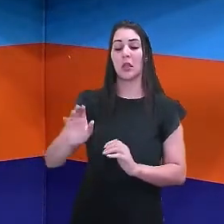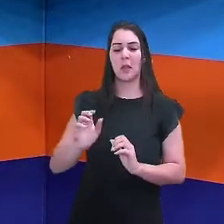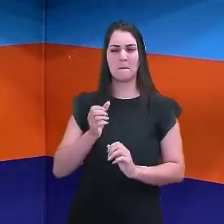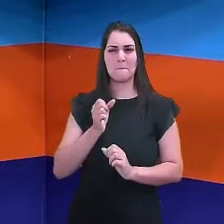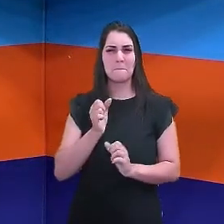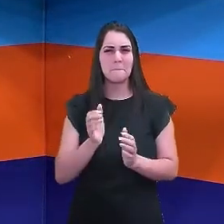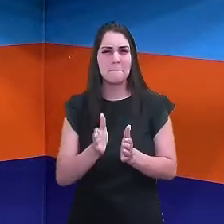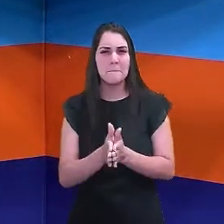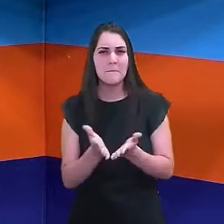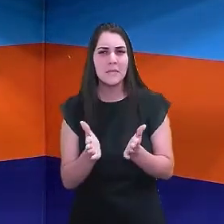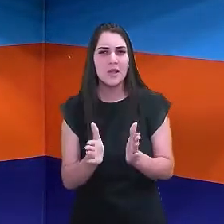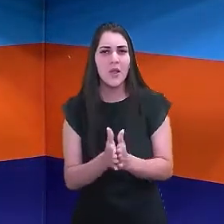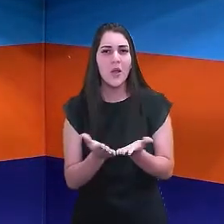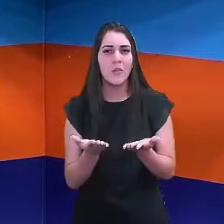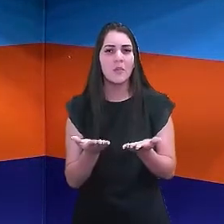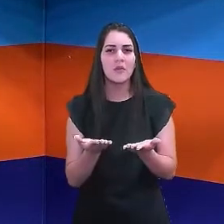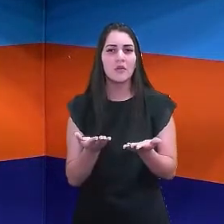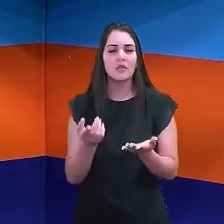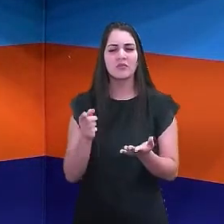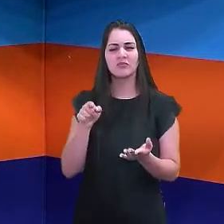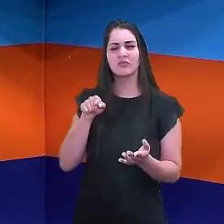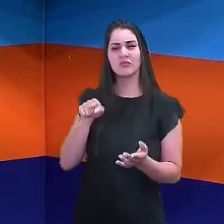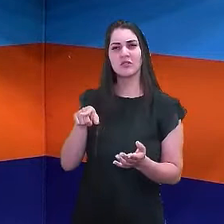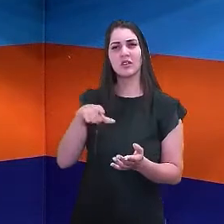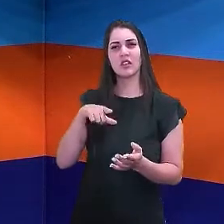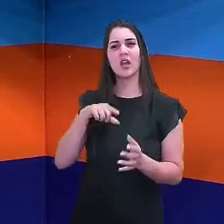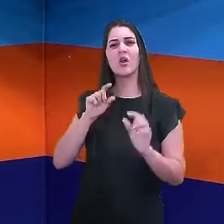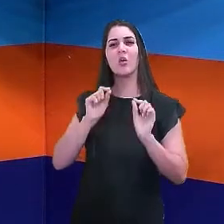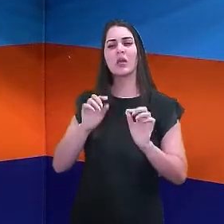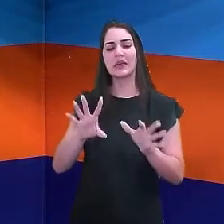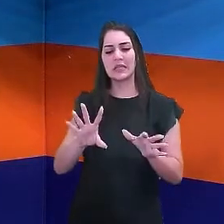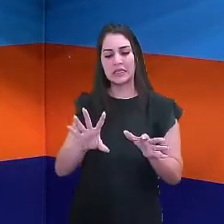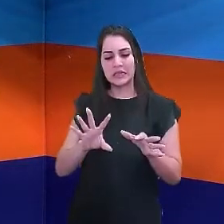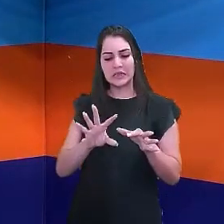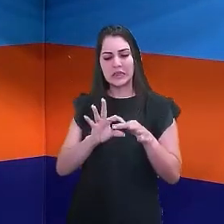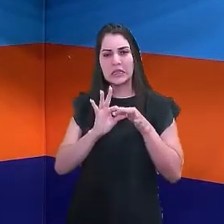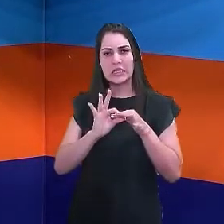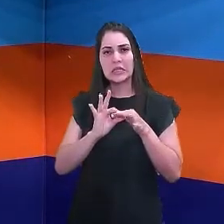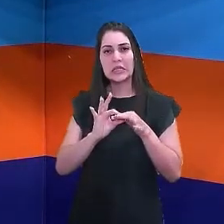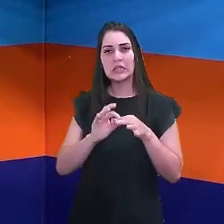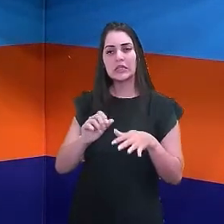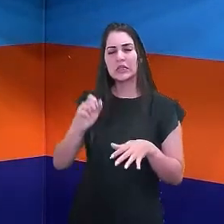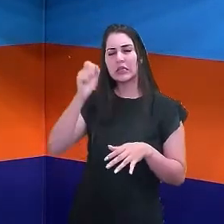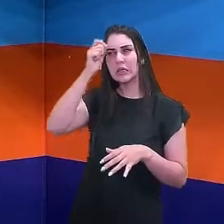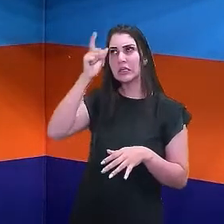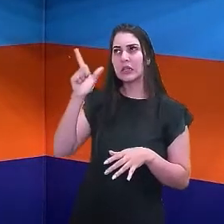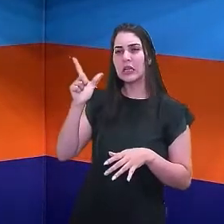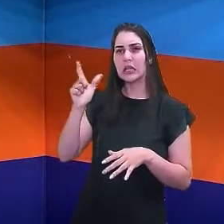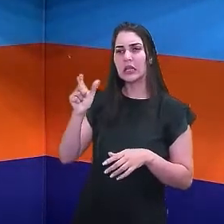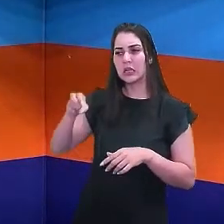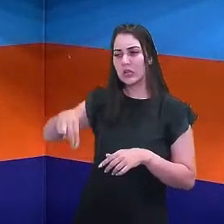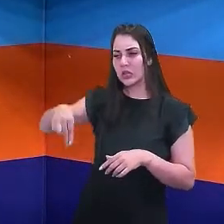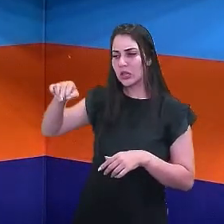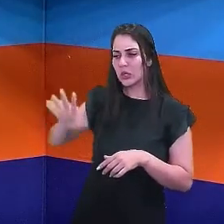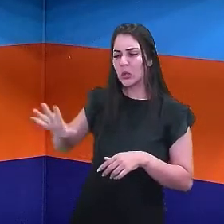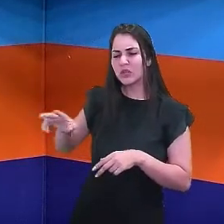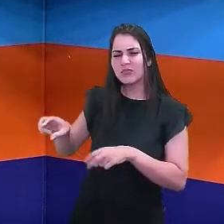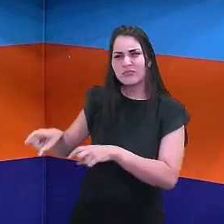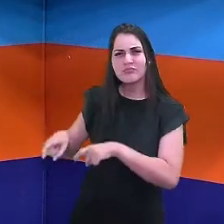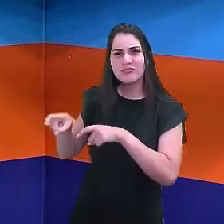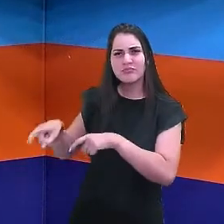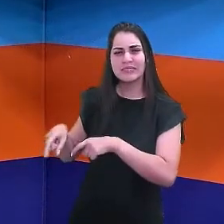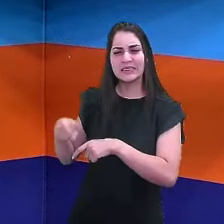pobre, você está intimamente ligando a ideia de um Nordeste agrário. Nesse momento,